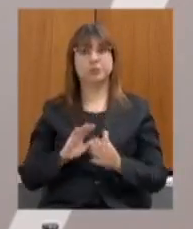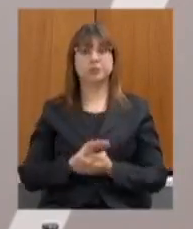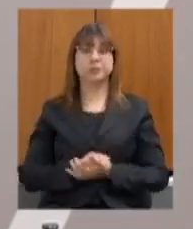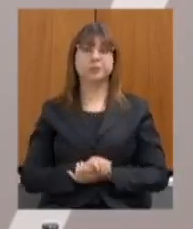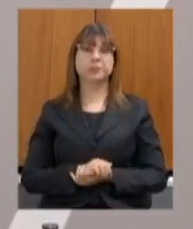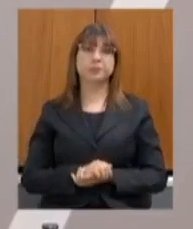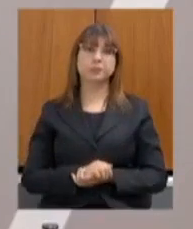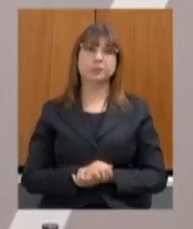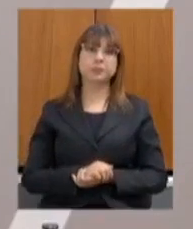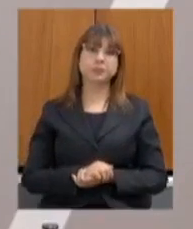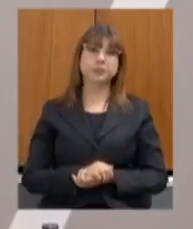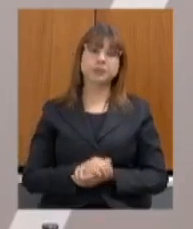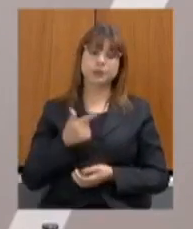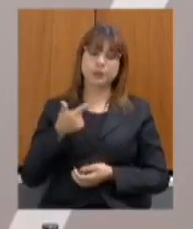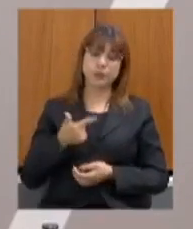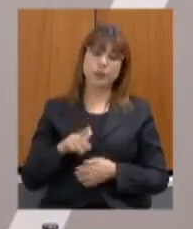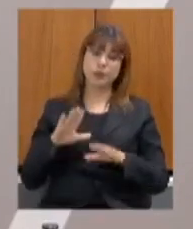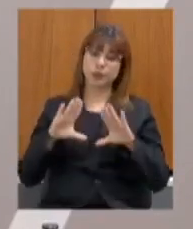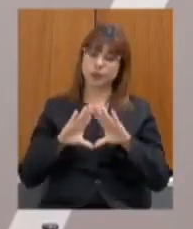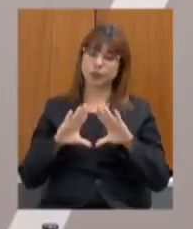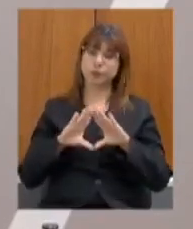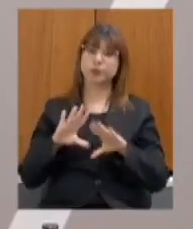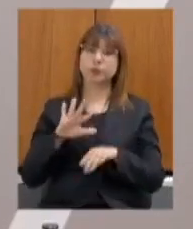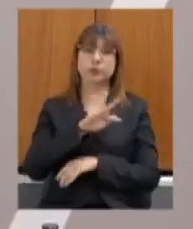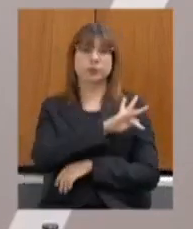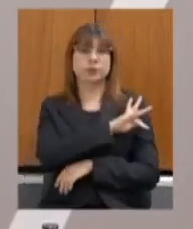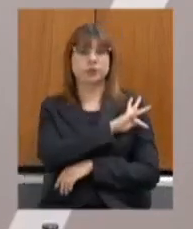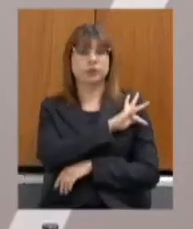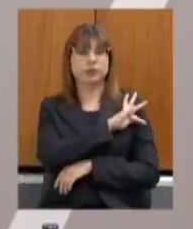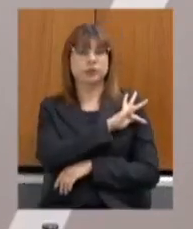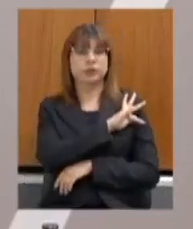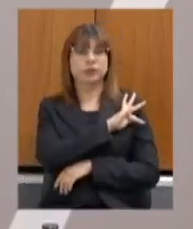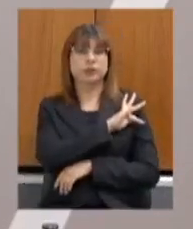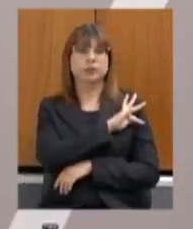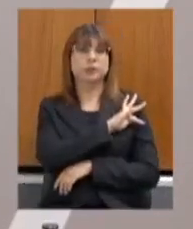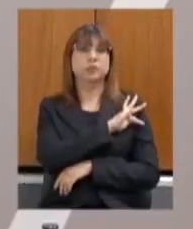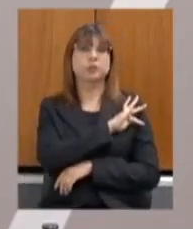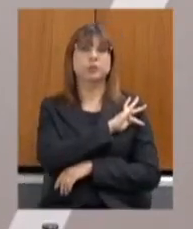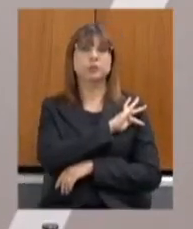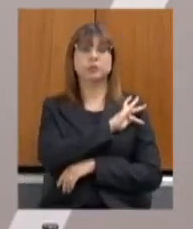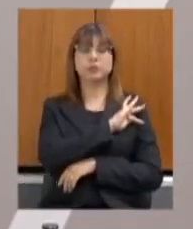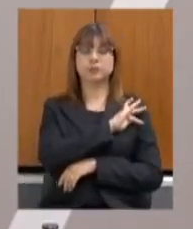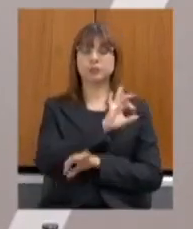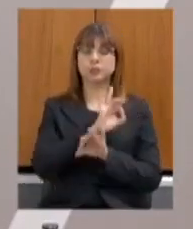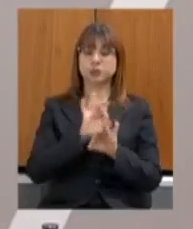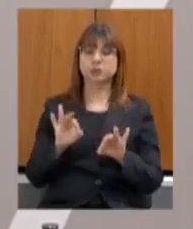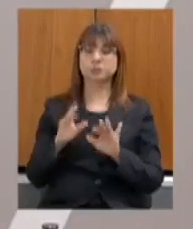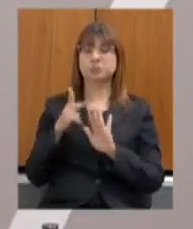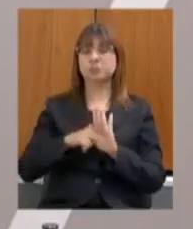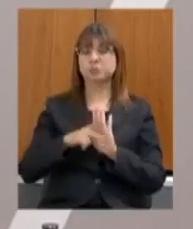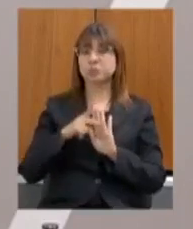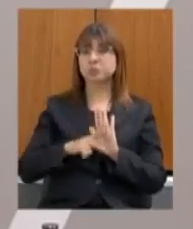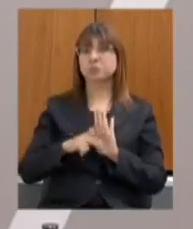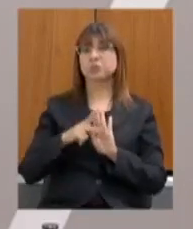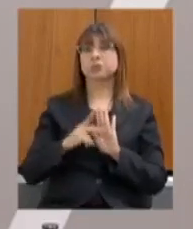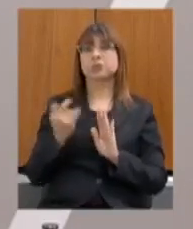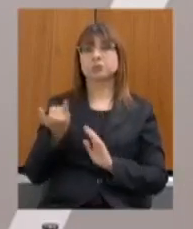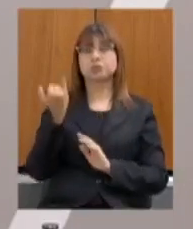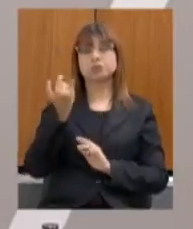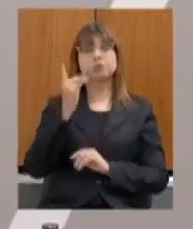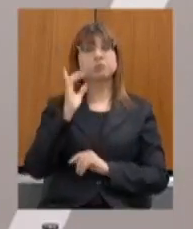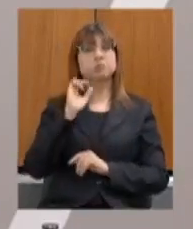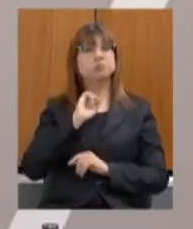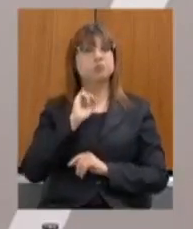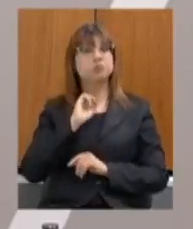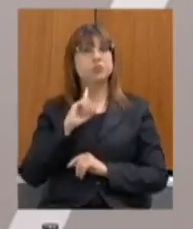Mais um Assembleia Fiscaliza, esse grande projeto que é tão importante para Minas Gerais, nós